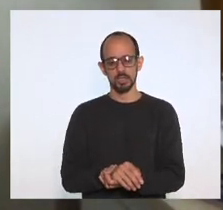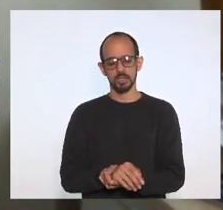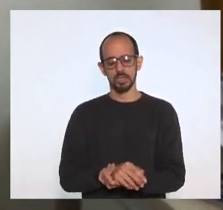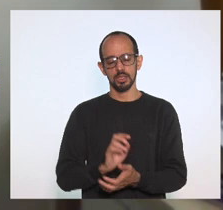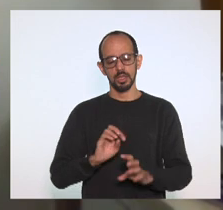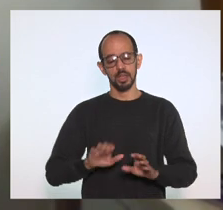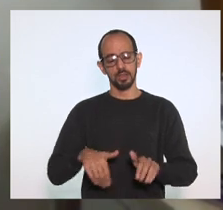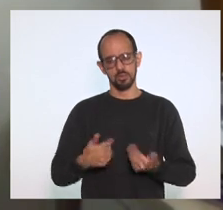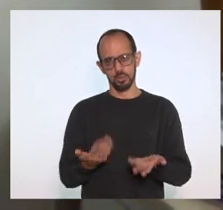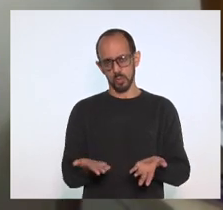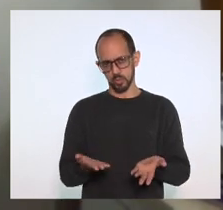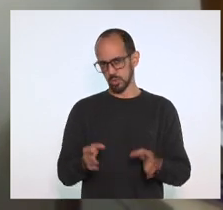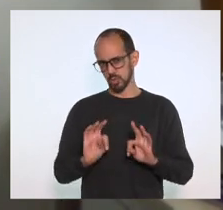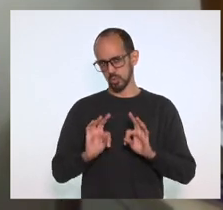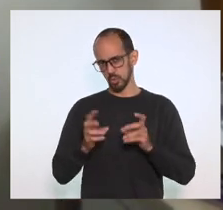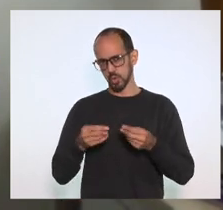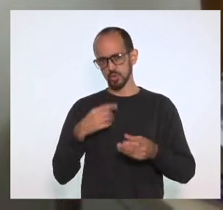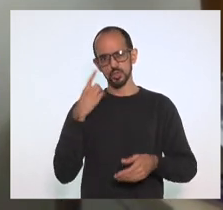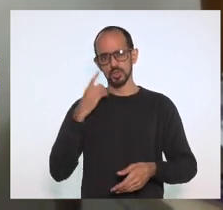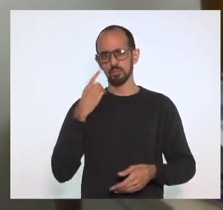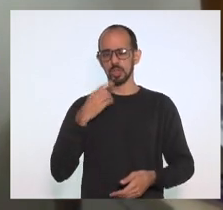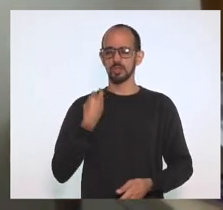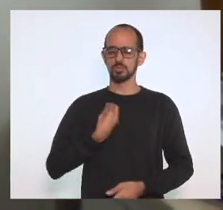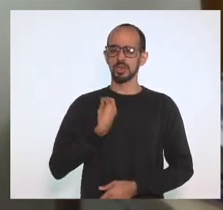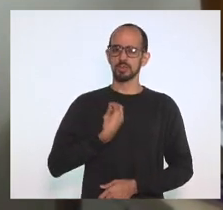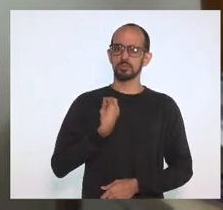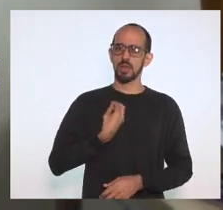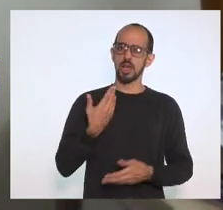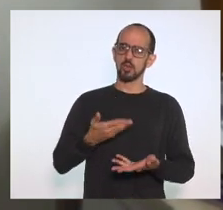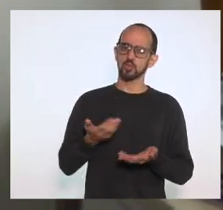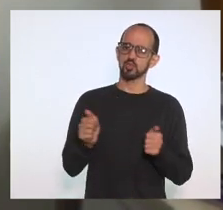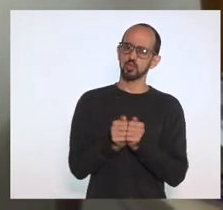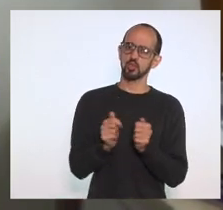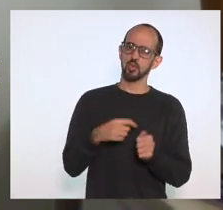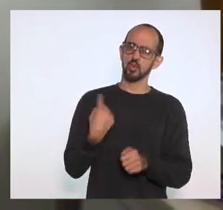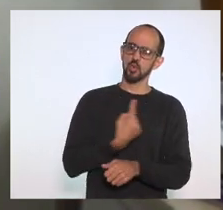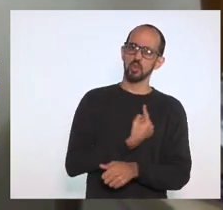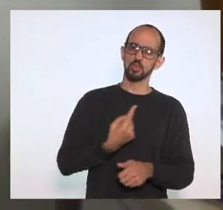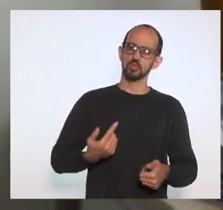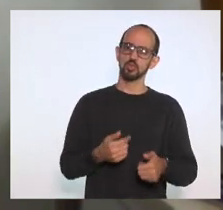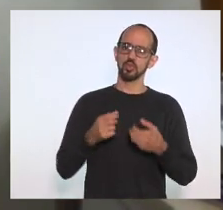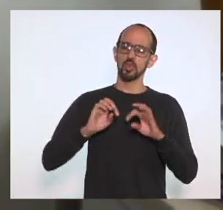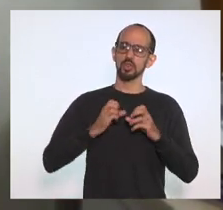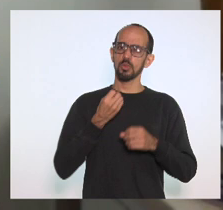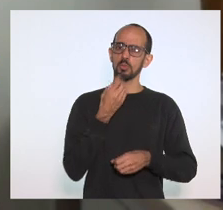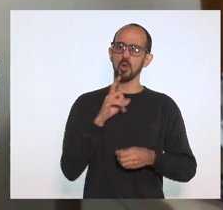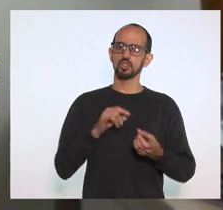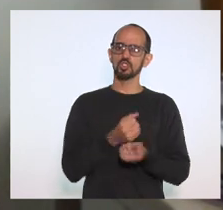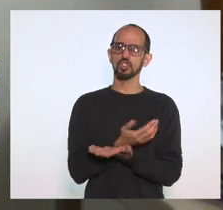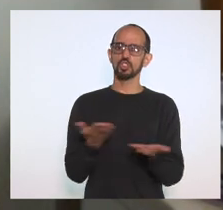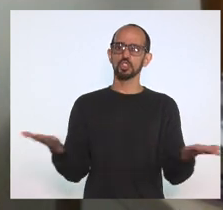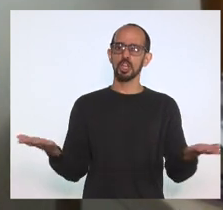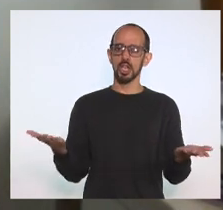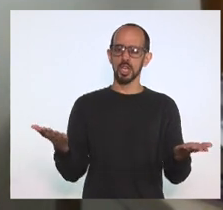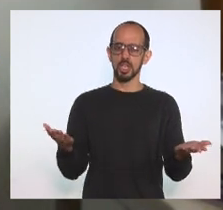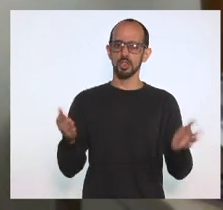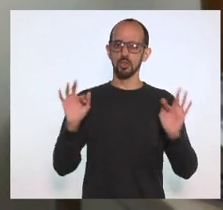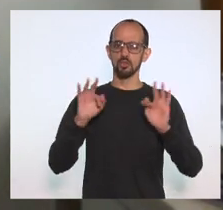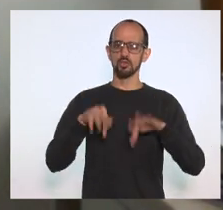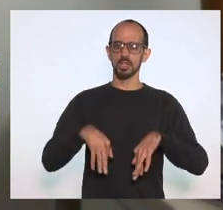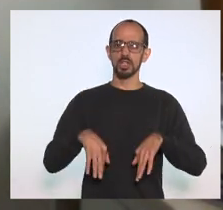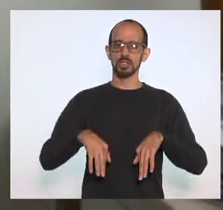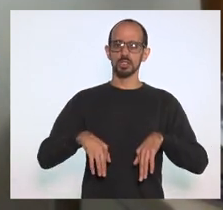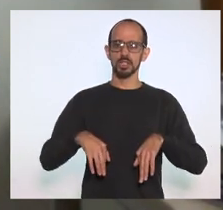enfim, todos aqueles que participaram conosco, tenham um bom dia e dou por